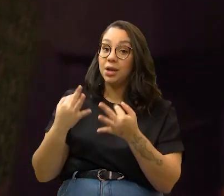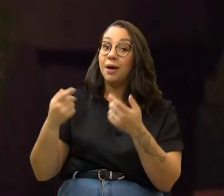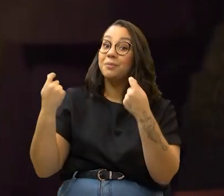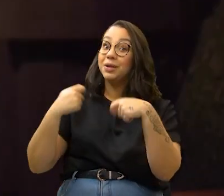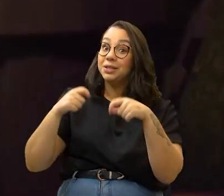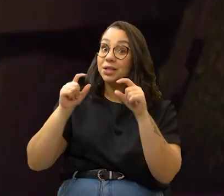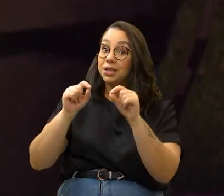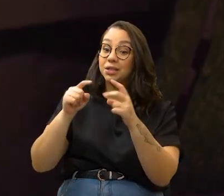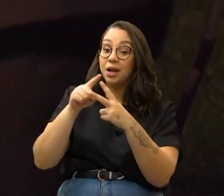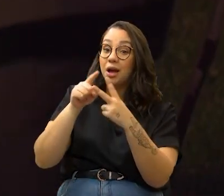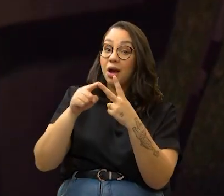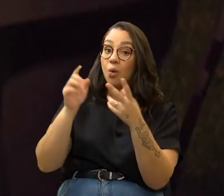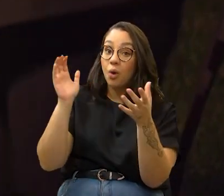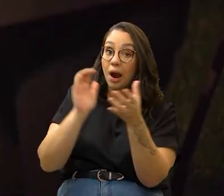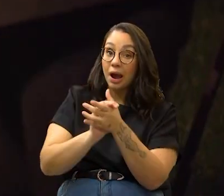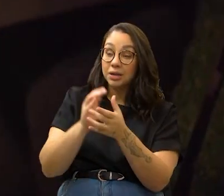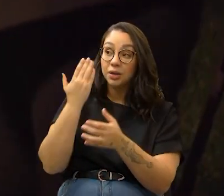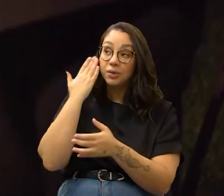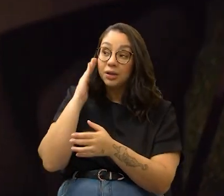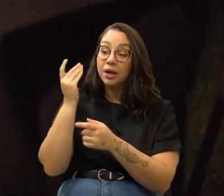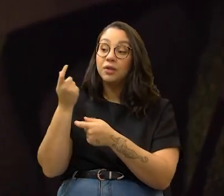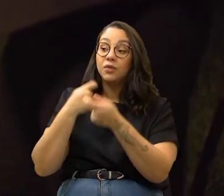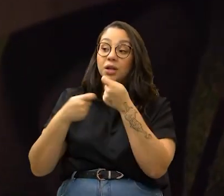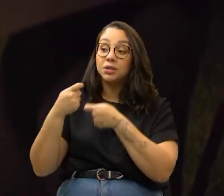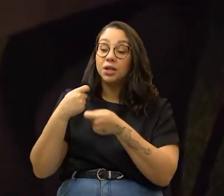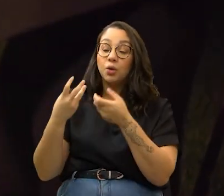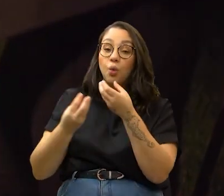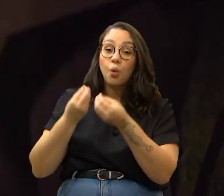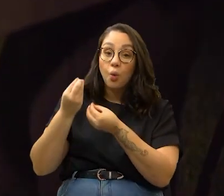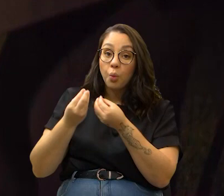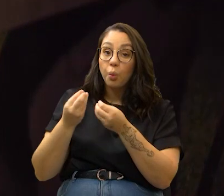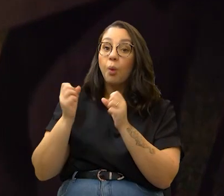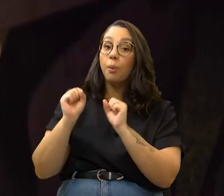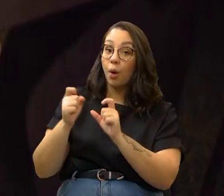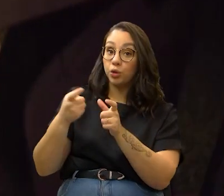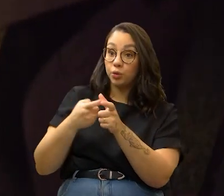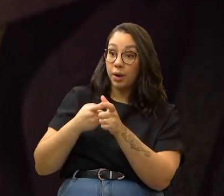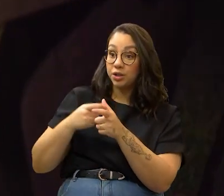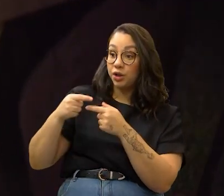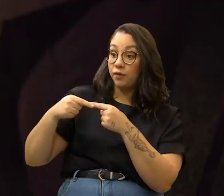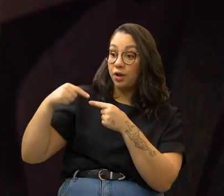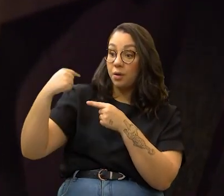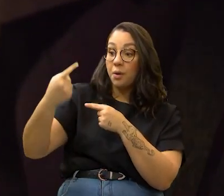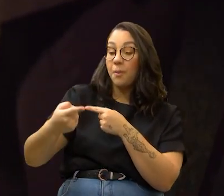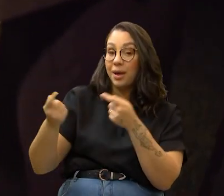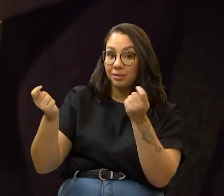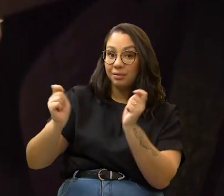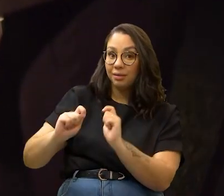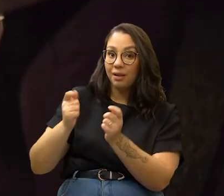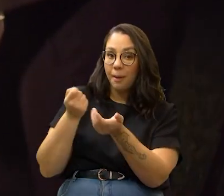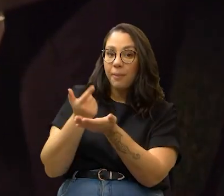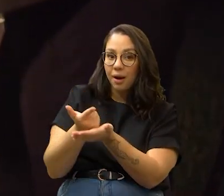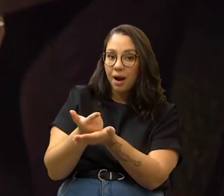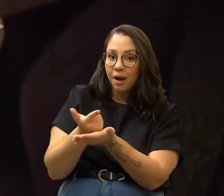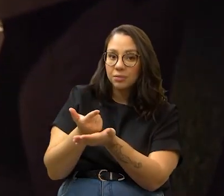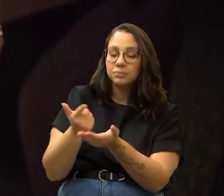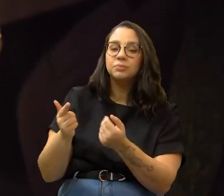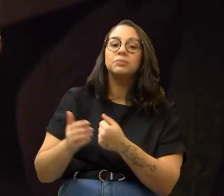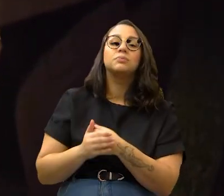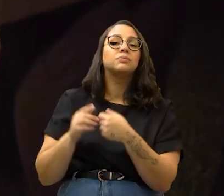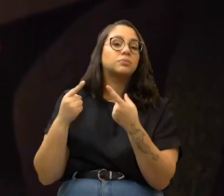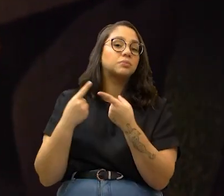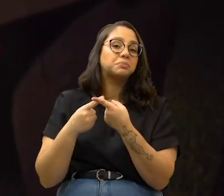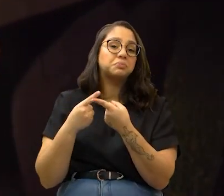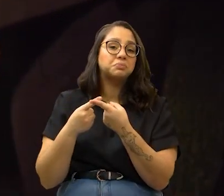que é necessário que o casal também entenda a situação financeira deles. Eles vão poder conceder uma dívida, mas eles vão ter a capacidade de pagar essa